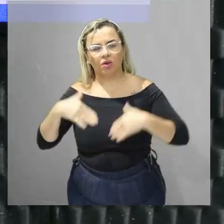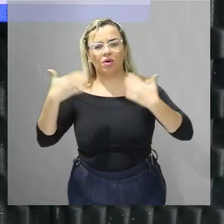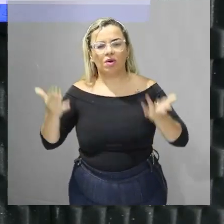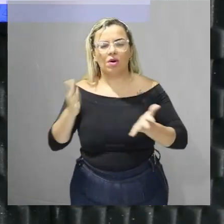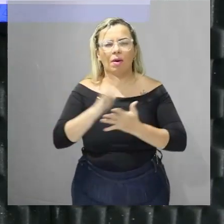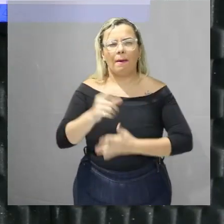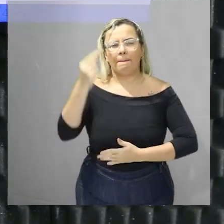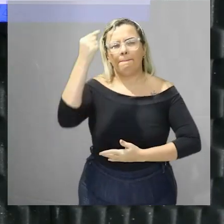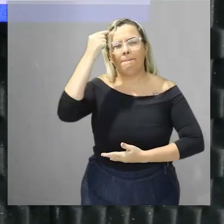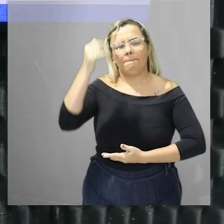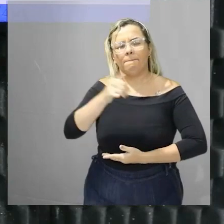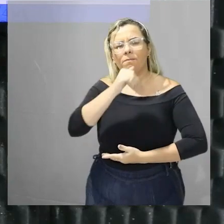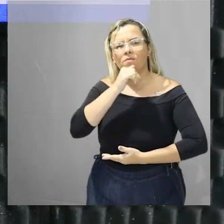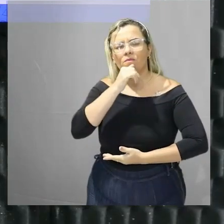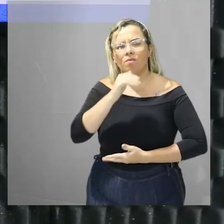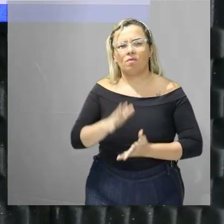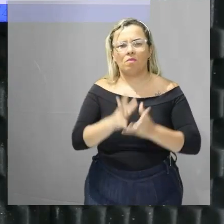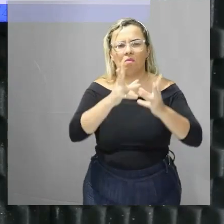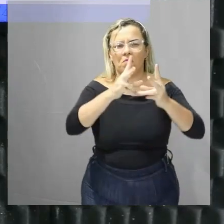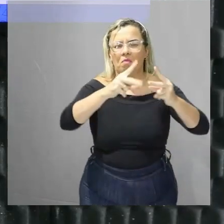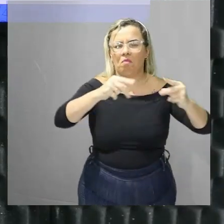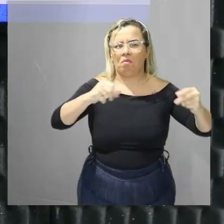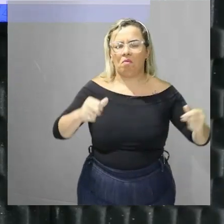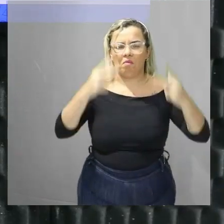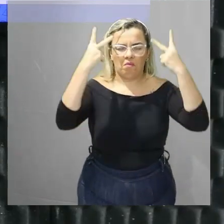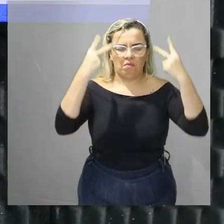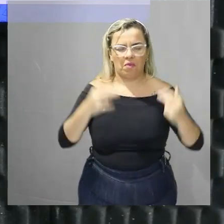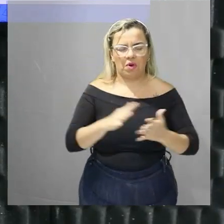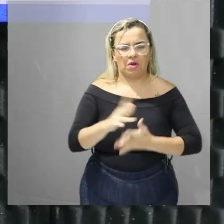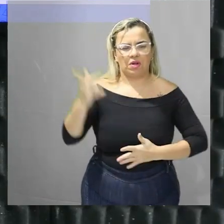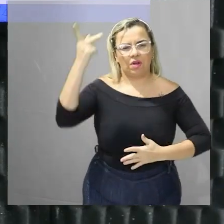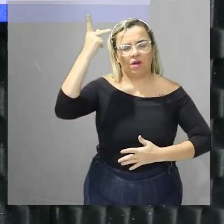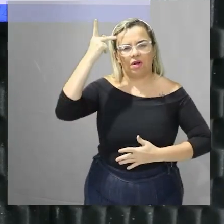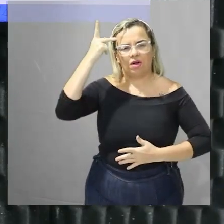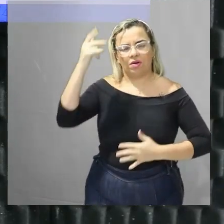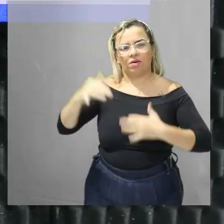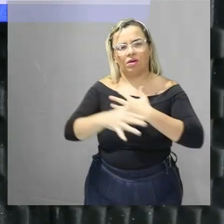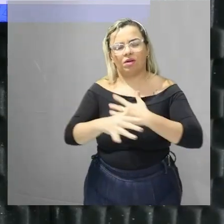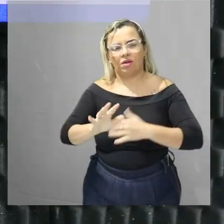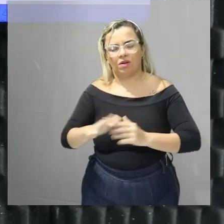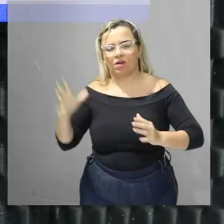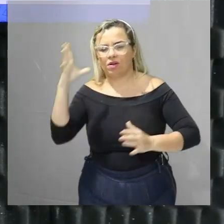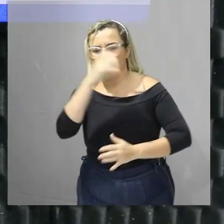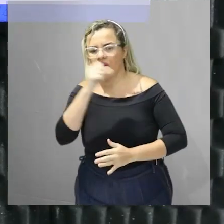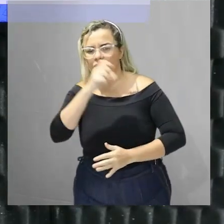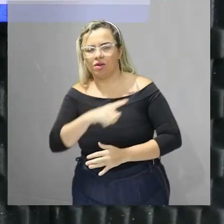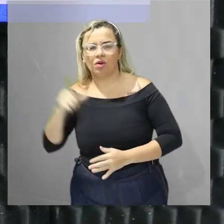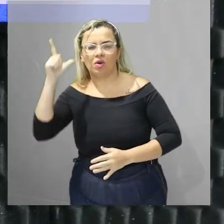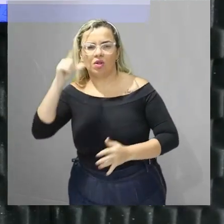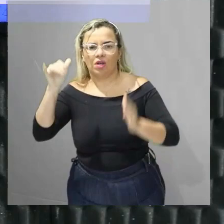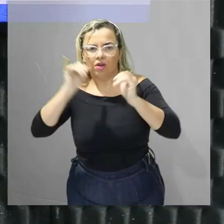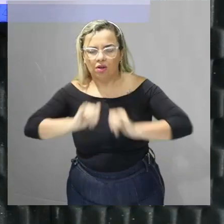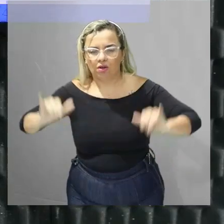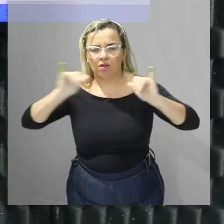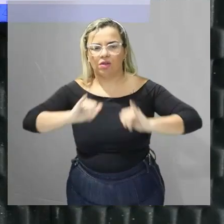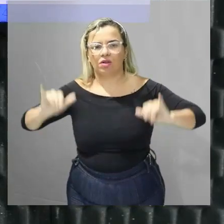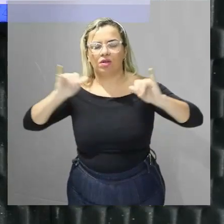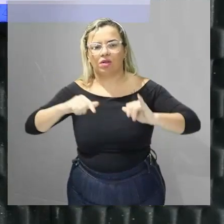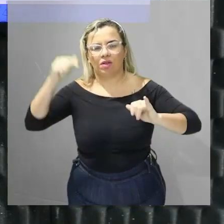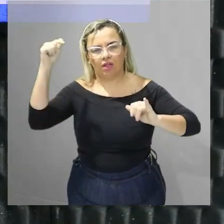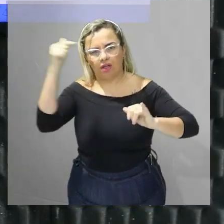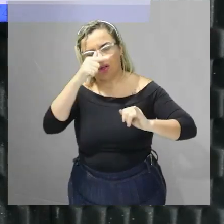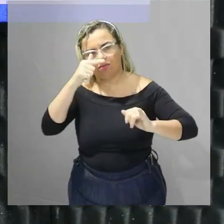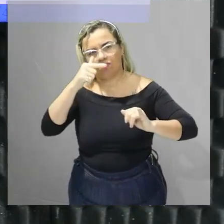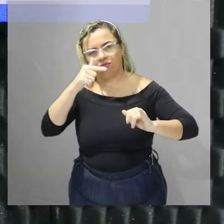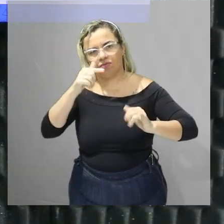exemplo, um desastre natural, por exemplo, em São Paulo. Rapidamente você consegue ter a informação do que aconteceu,